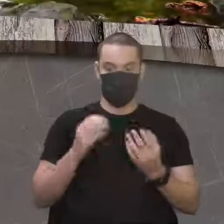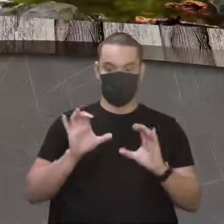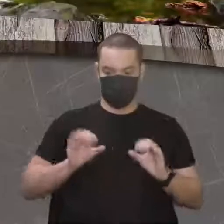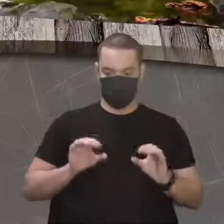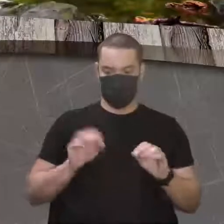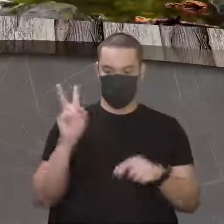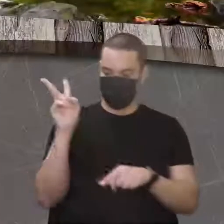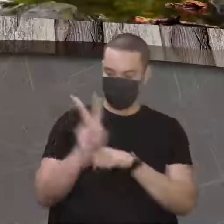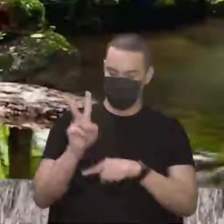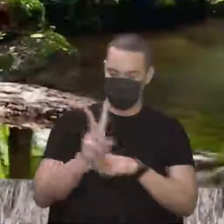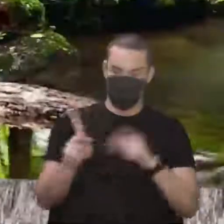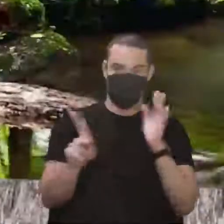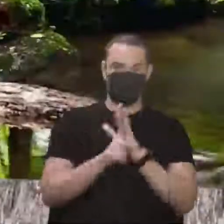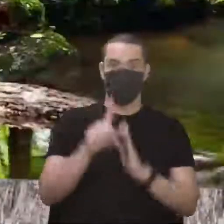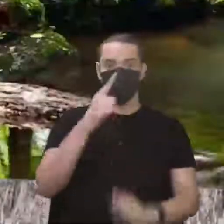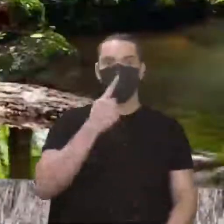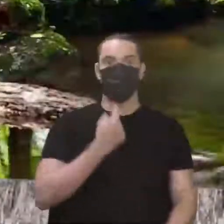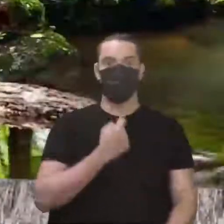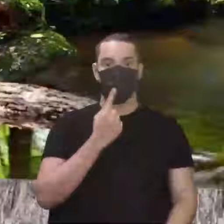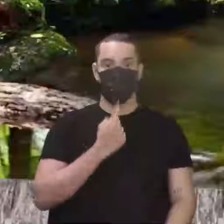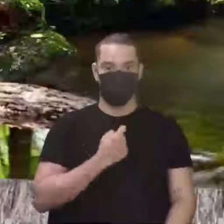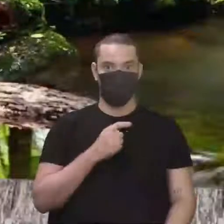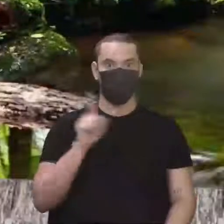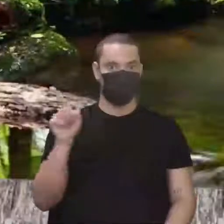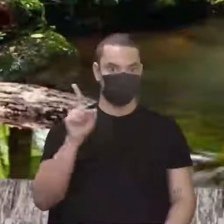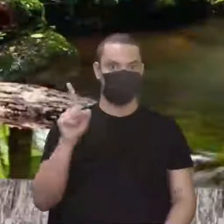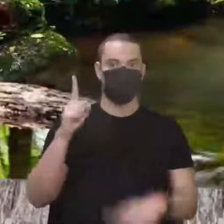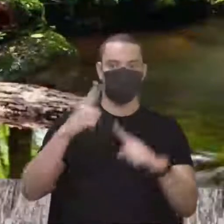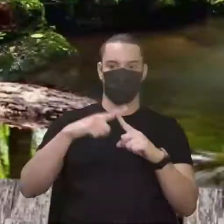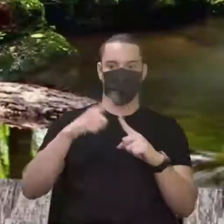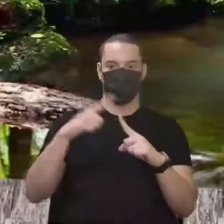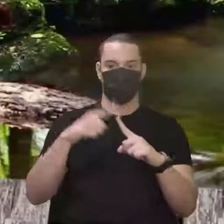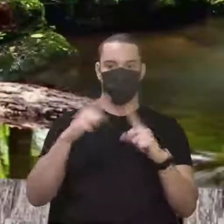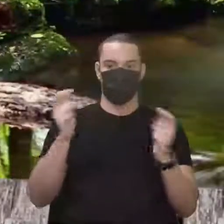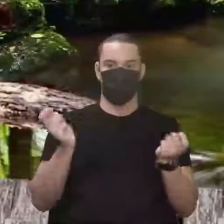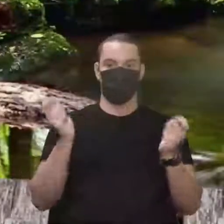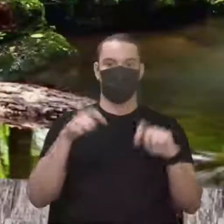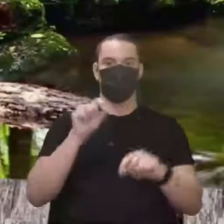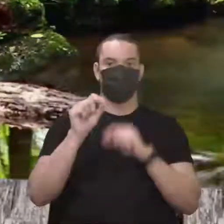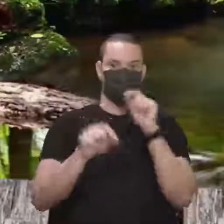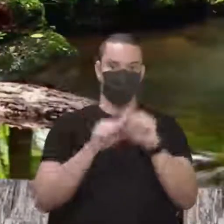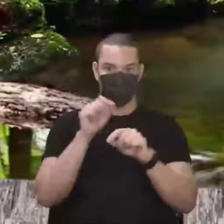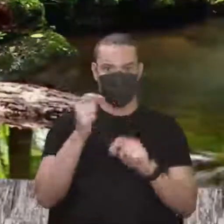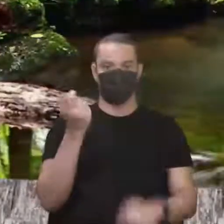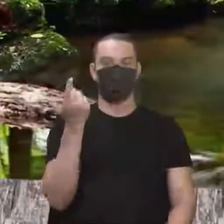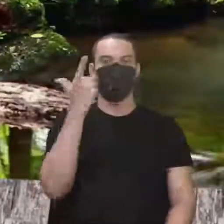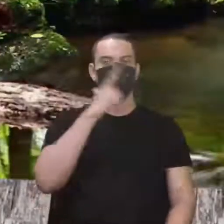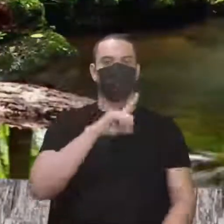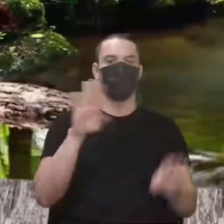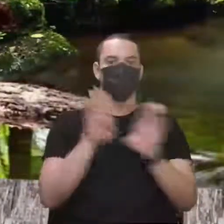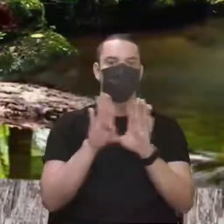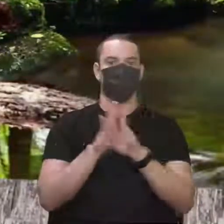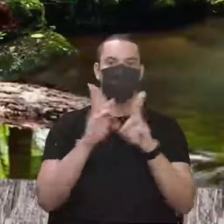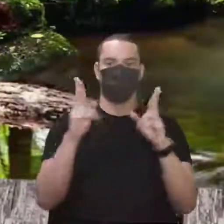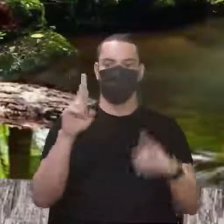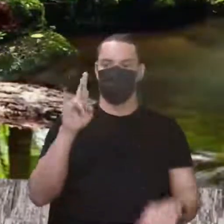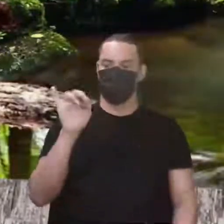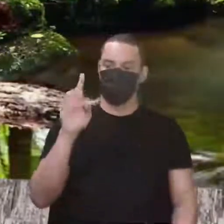vermelhos. Então, esses tipos de vírus, os lentivírus, eles vão conseguir também, como os